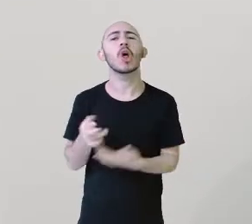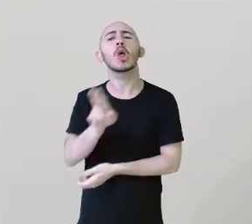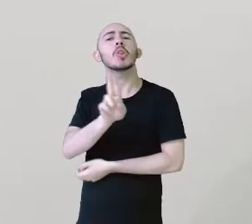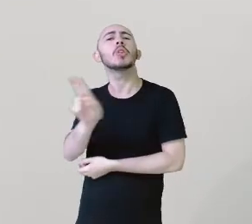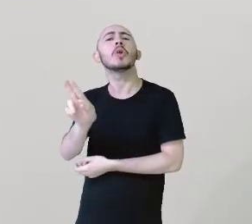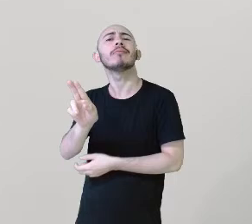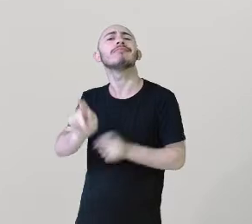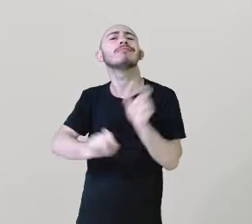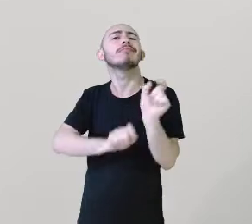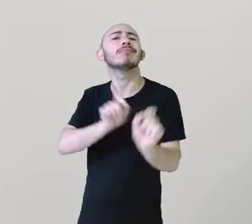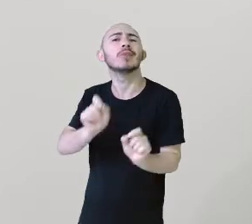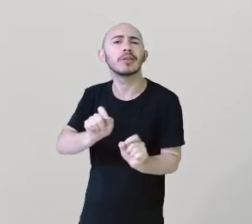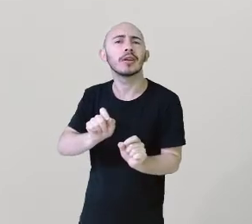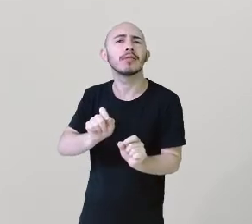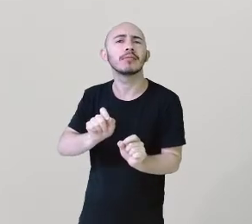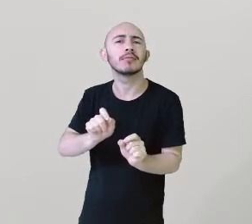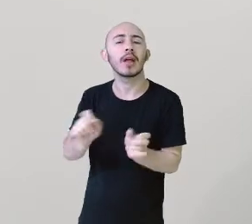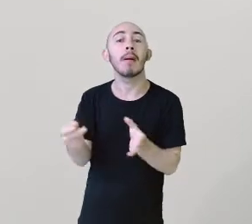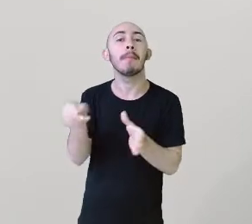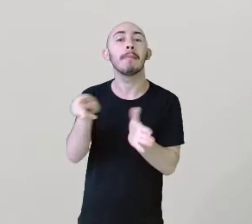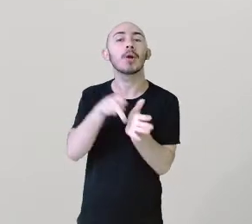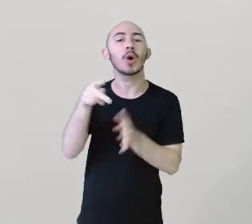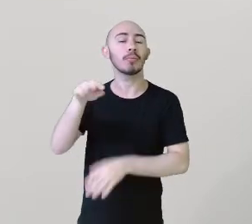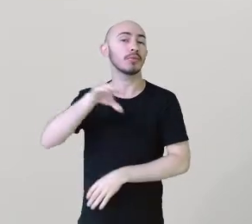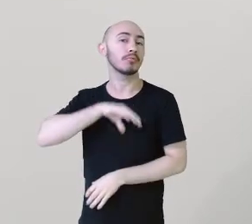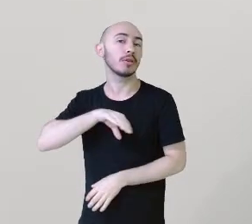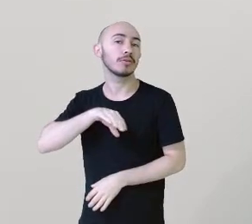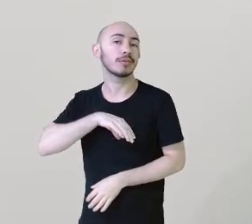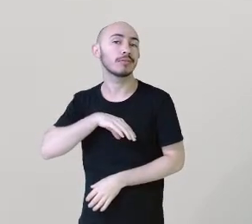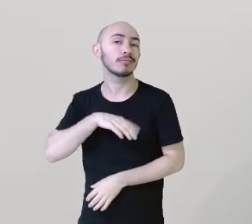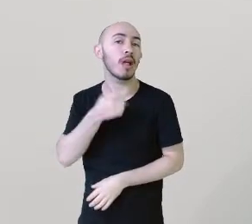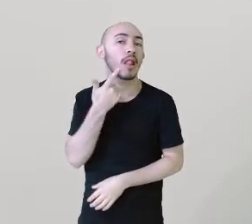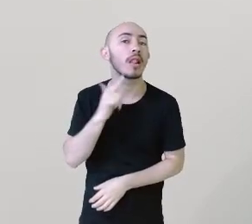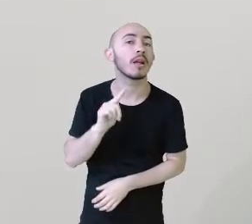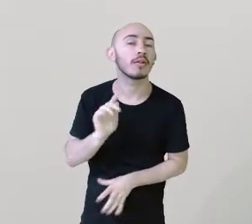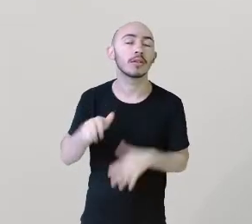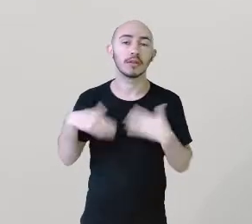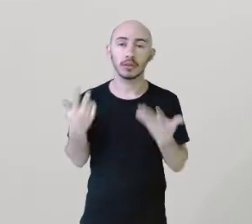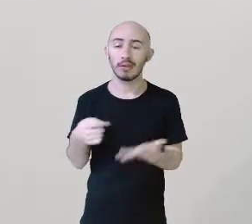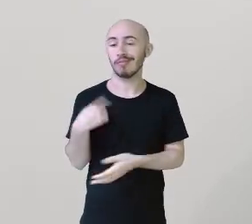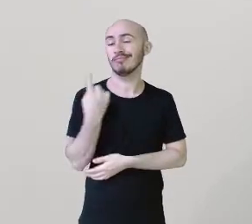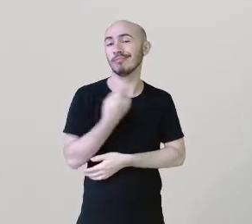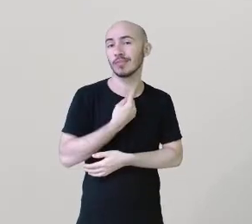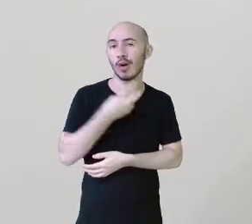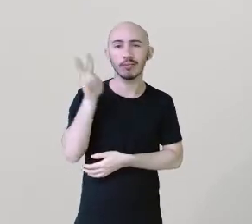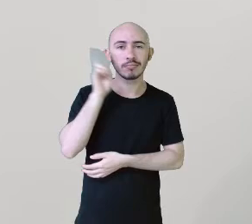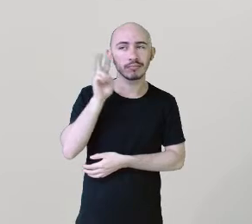na gramática, na língua portuguesa? E aí é quando a gente vai rever,